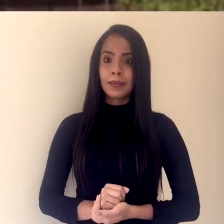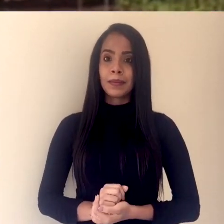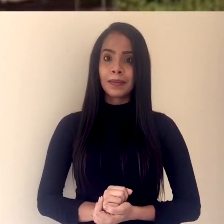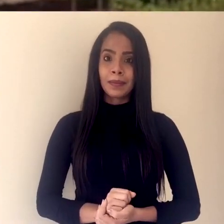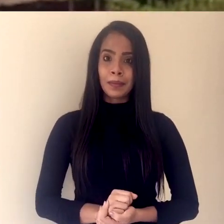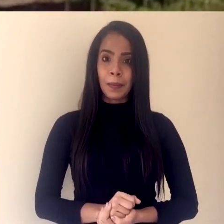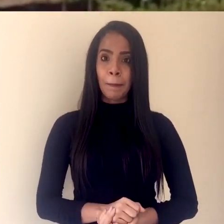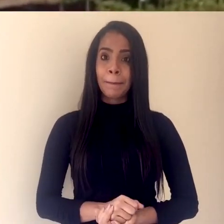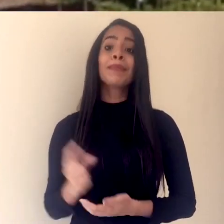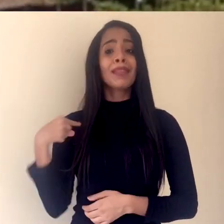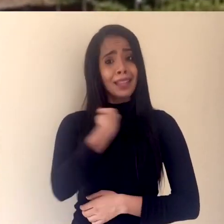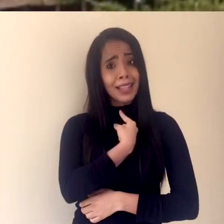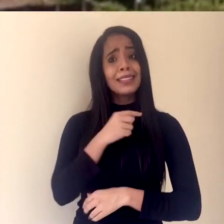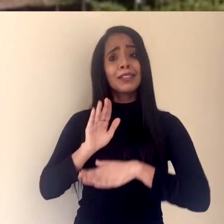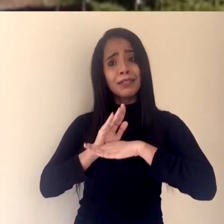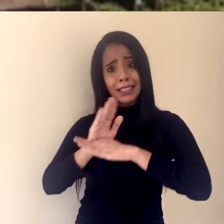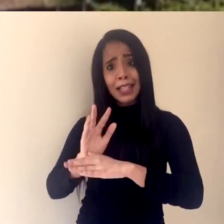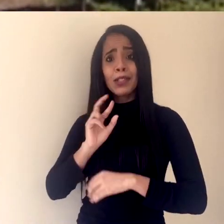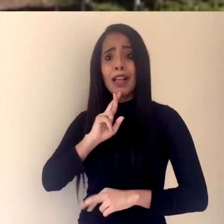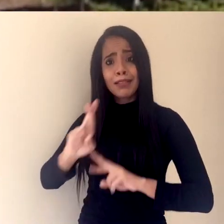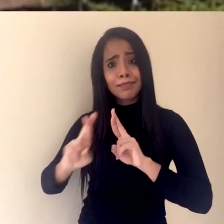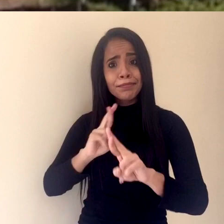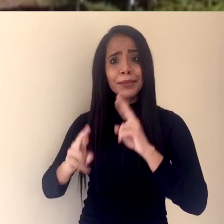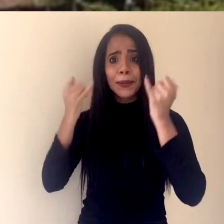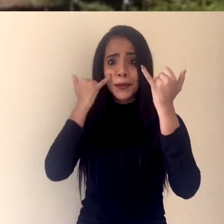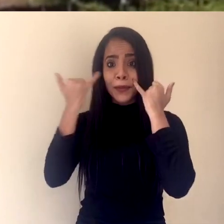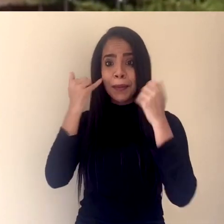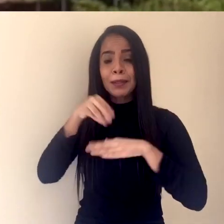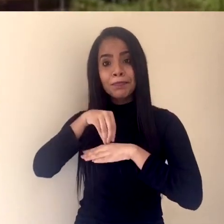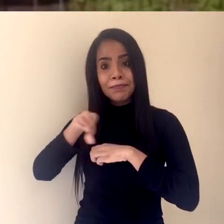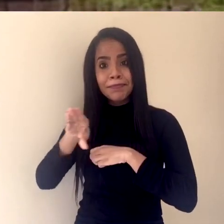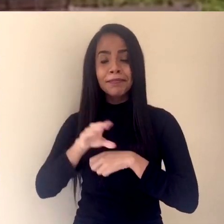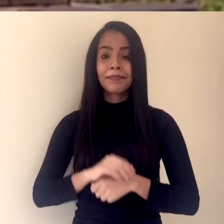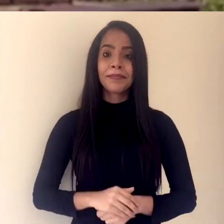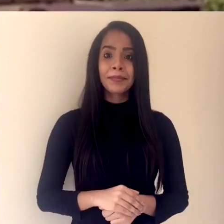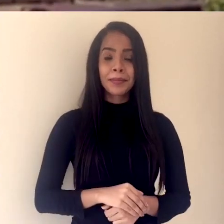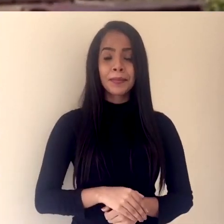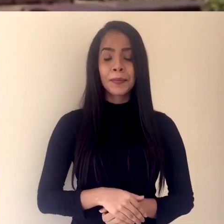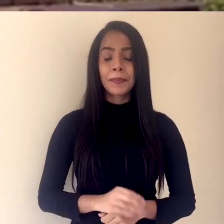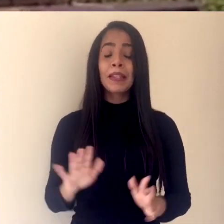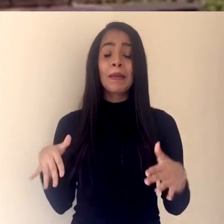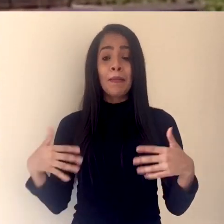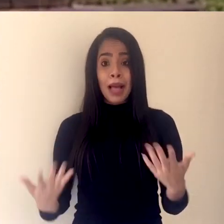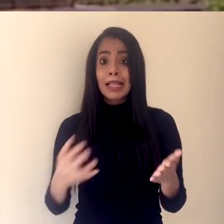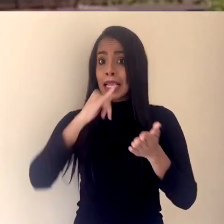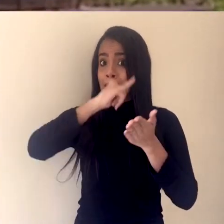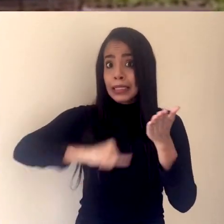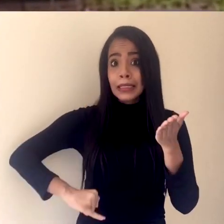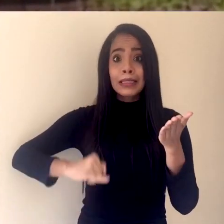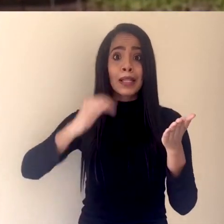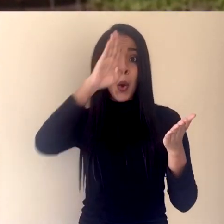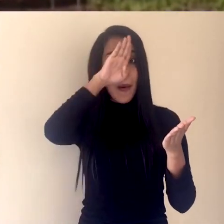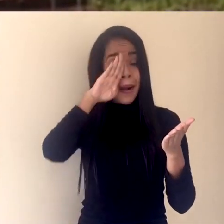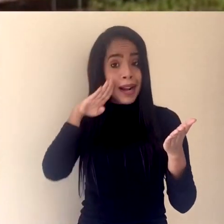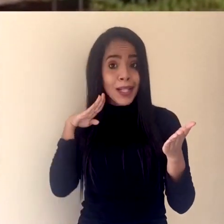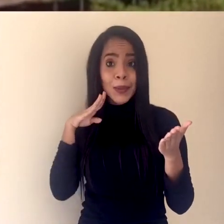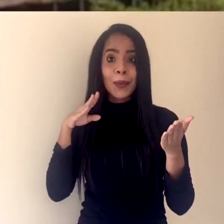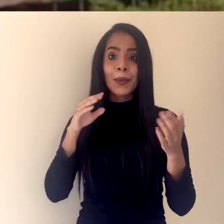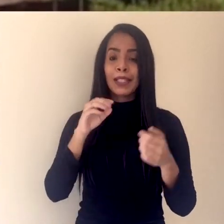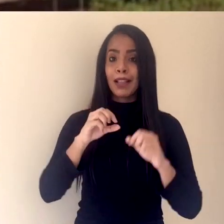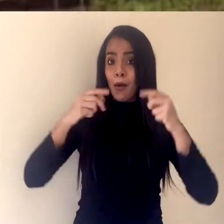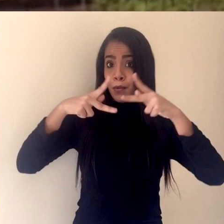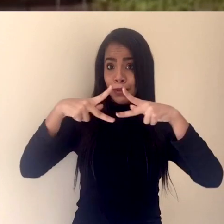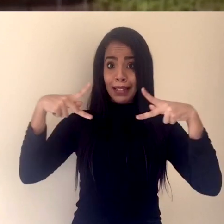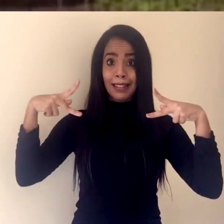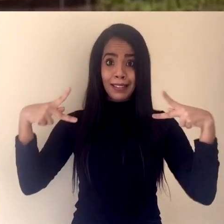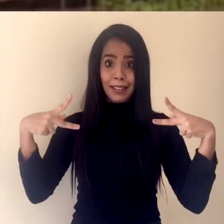gis.univasf@gmail.com, e a gente pode te dar mais informações. Mas a inscrição é gratuita, o link